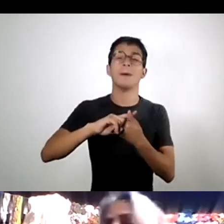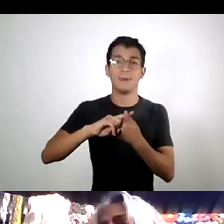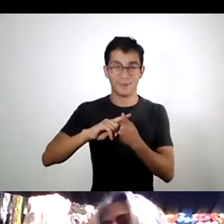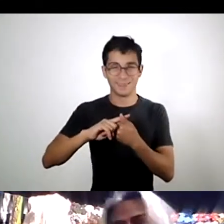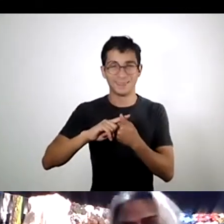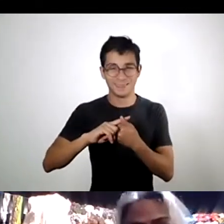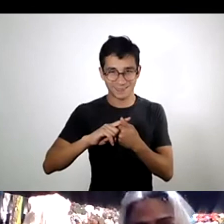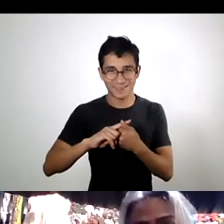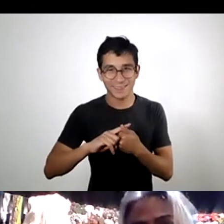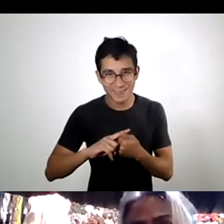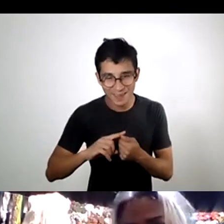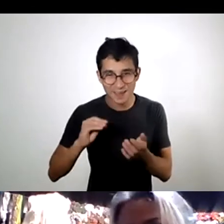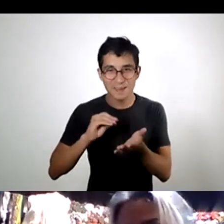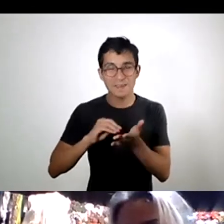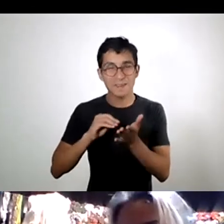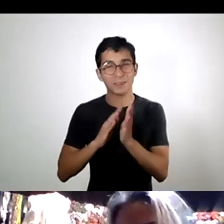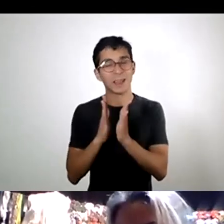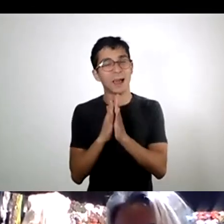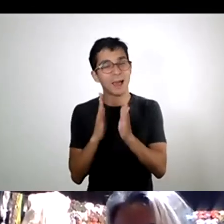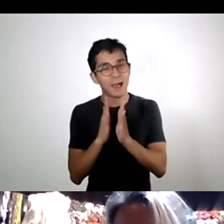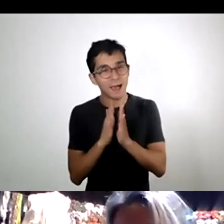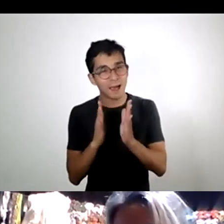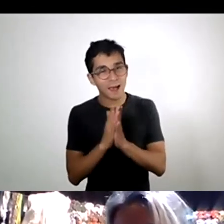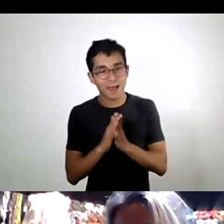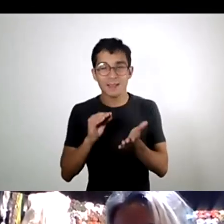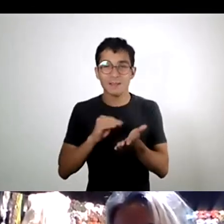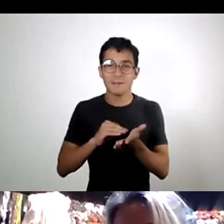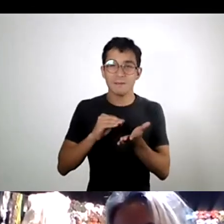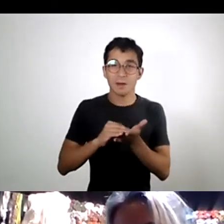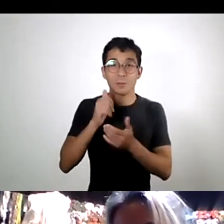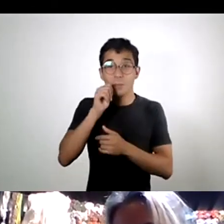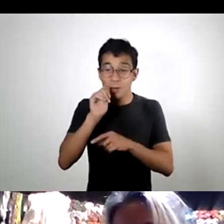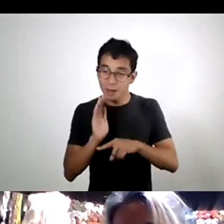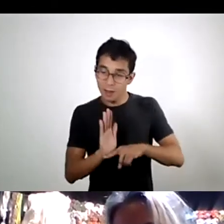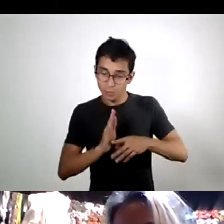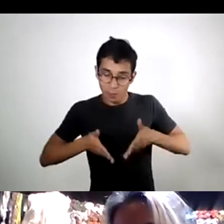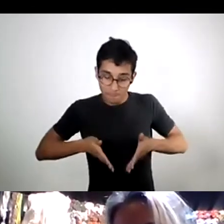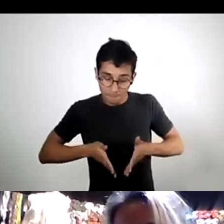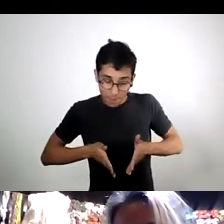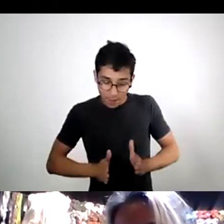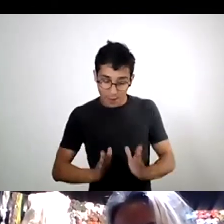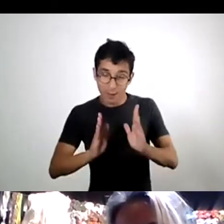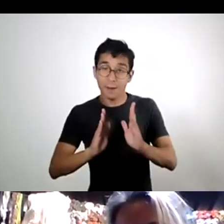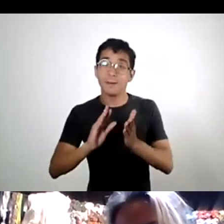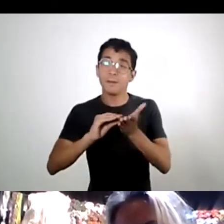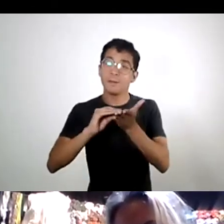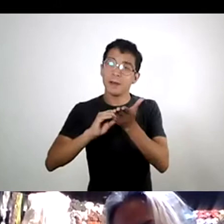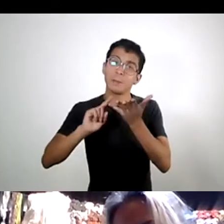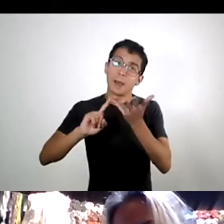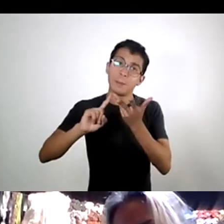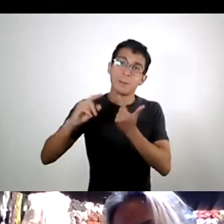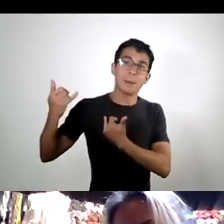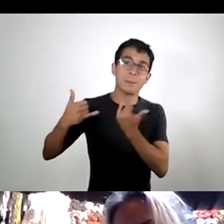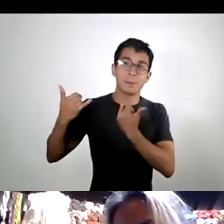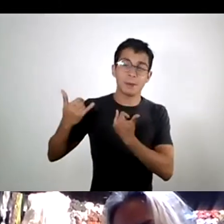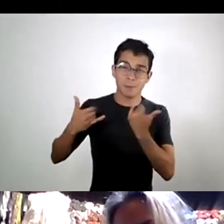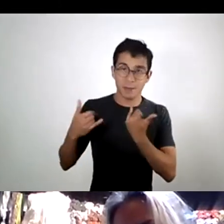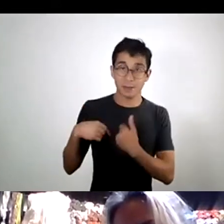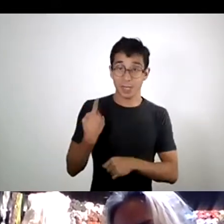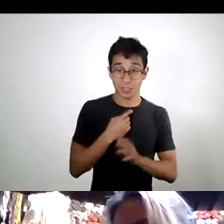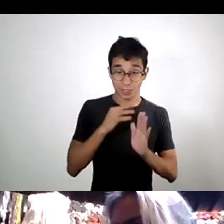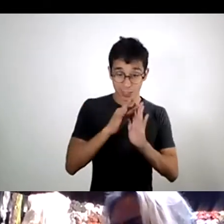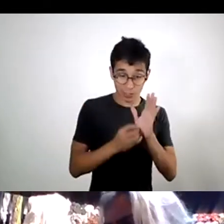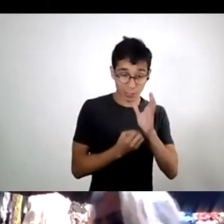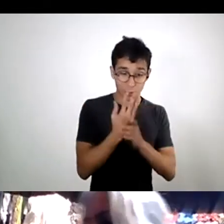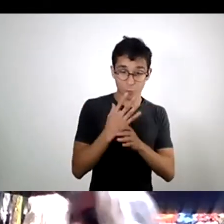Falta a reza, falta a parteira, falta... Então, eu digo que essa escrita, ela foi uma escrita